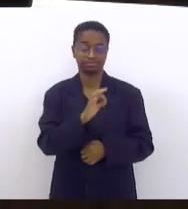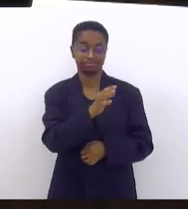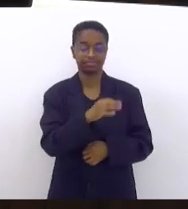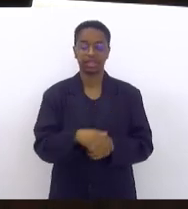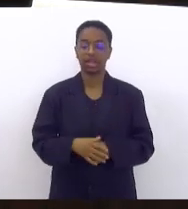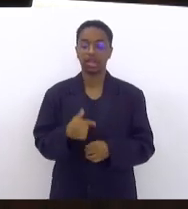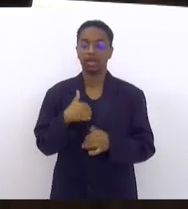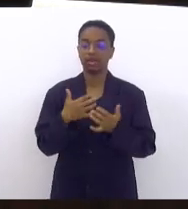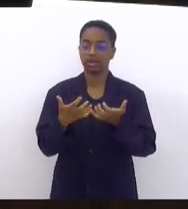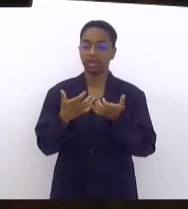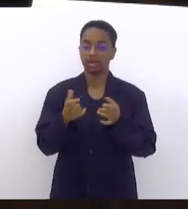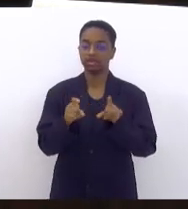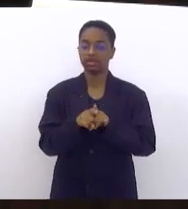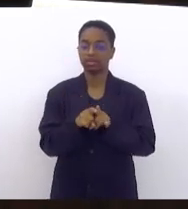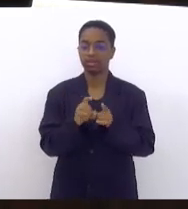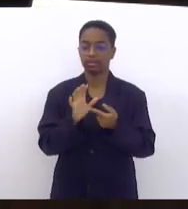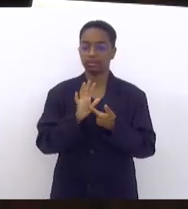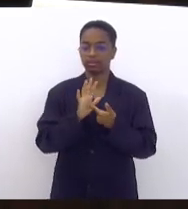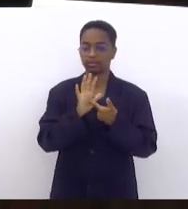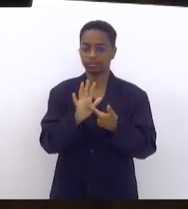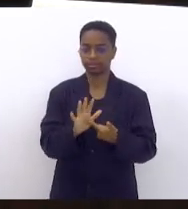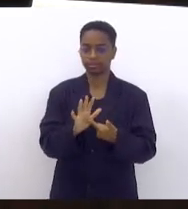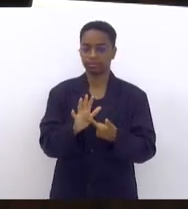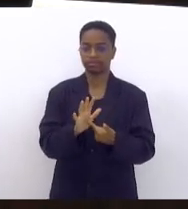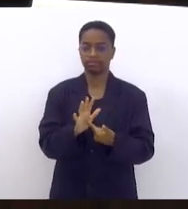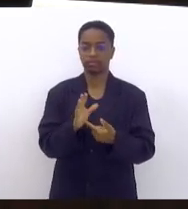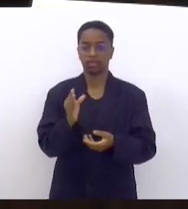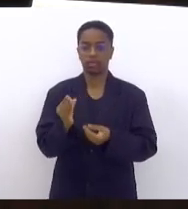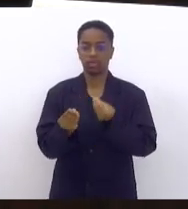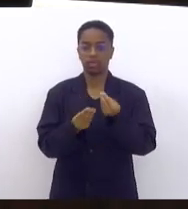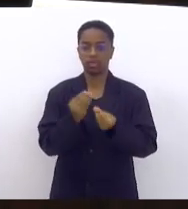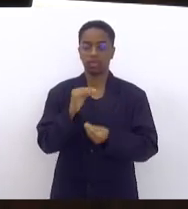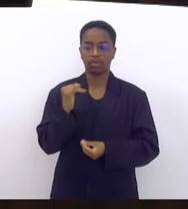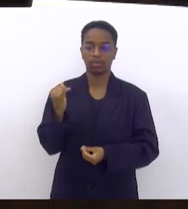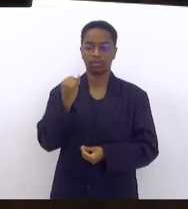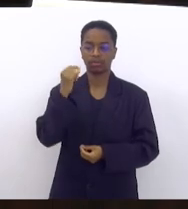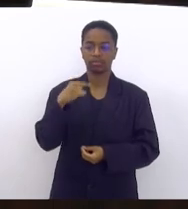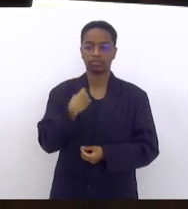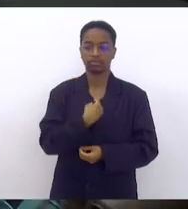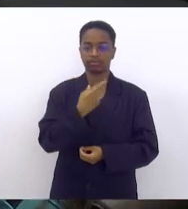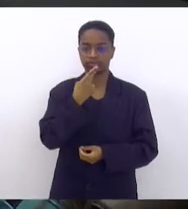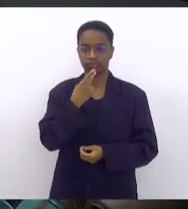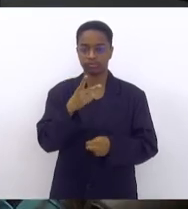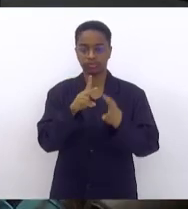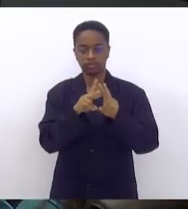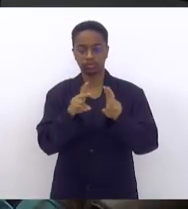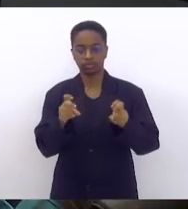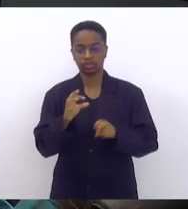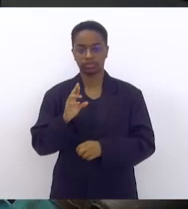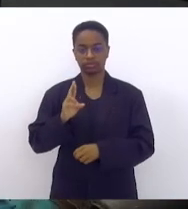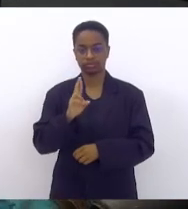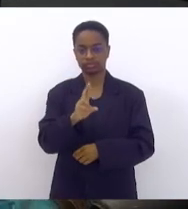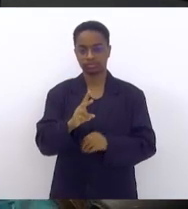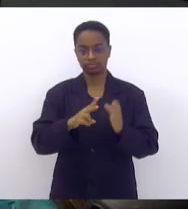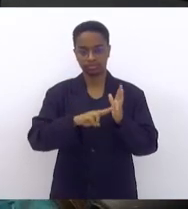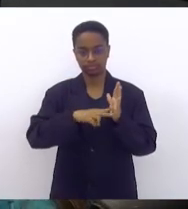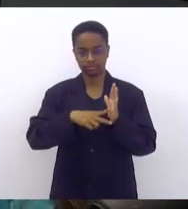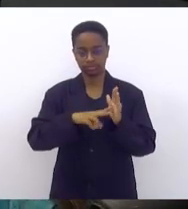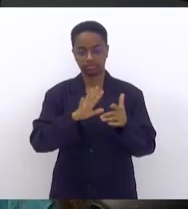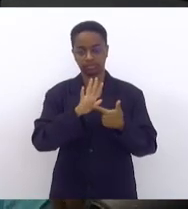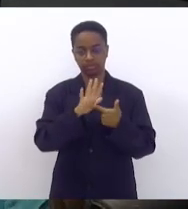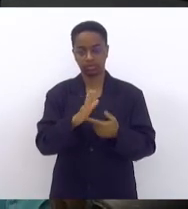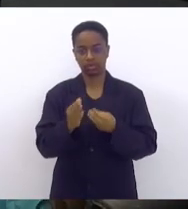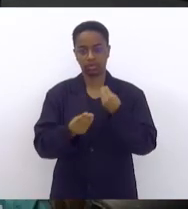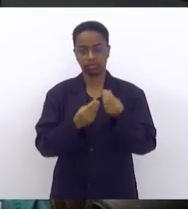Queria só destacar, né, eu acho que é importante, quando a gente fala de representação sindical, destacar o trabalho, né, e a